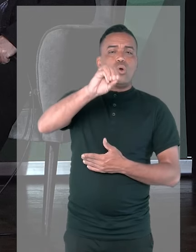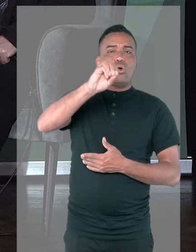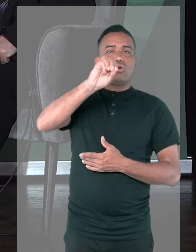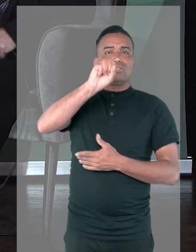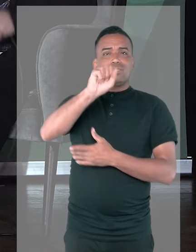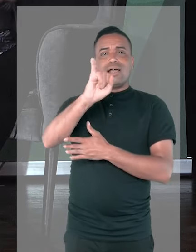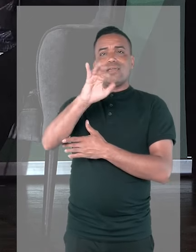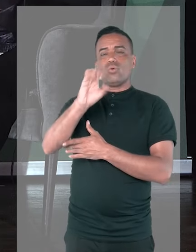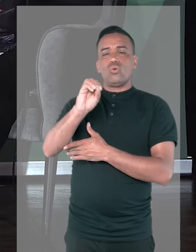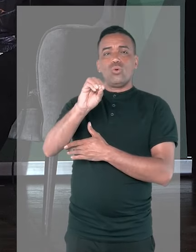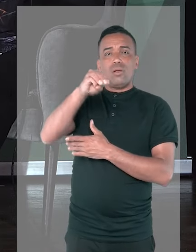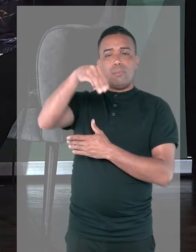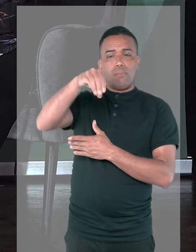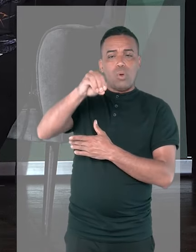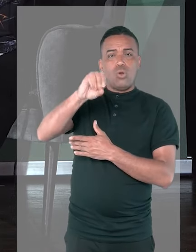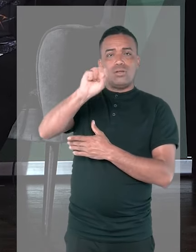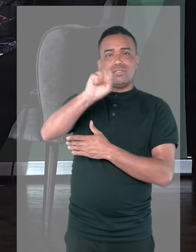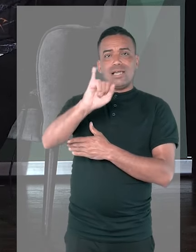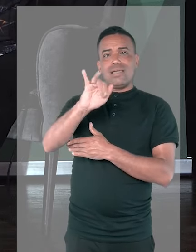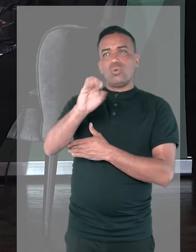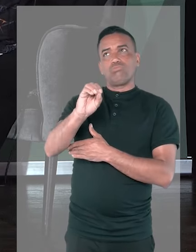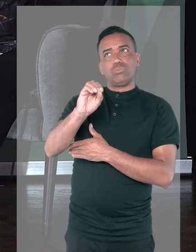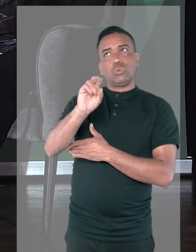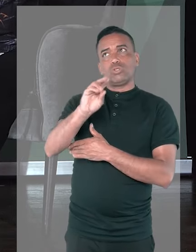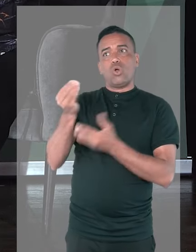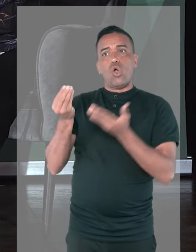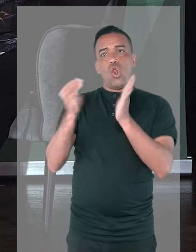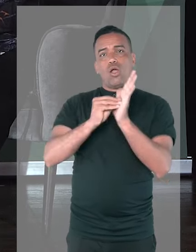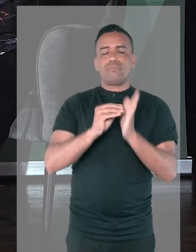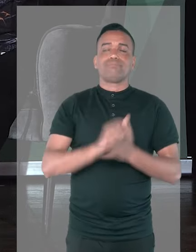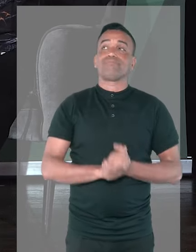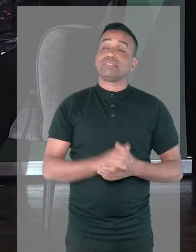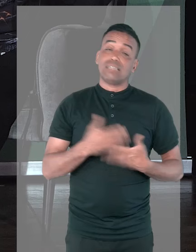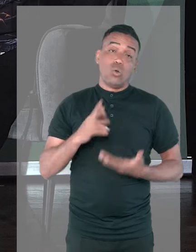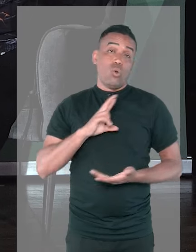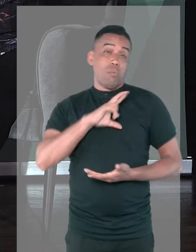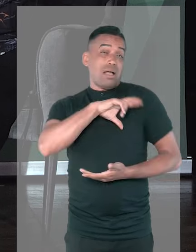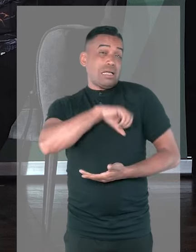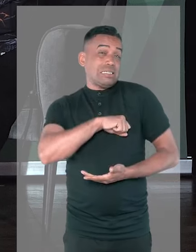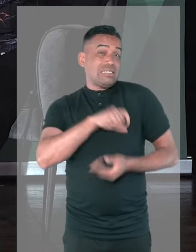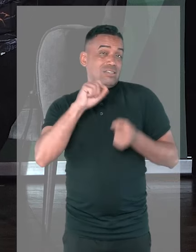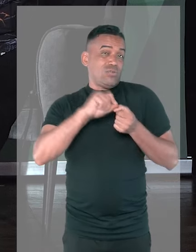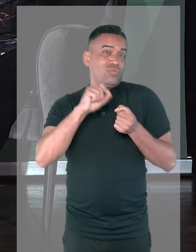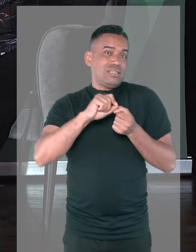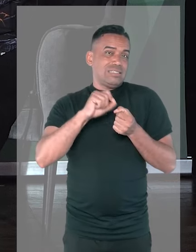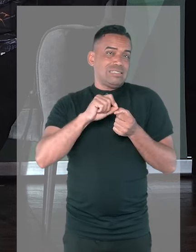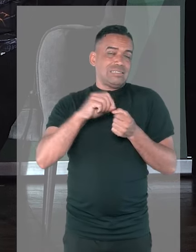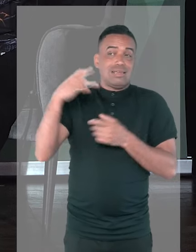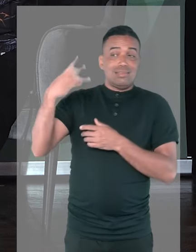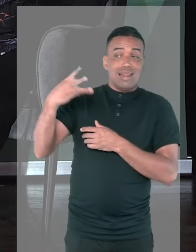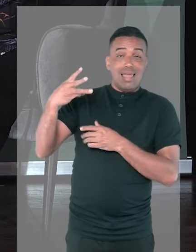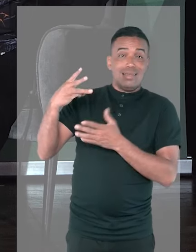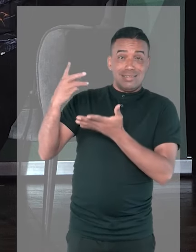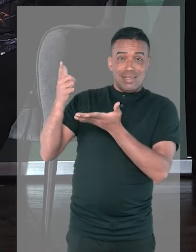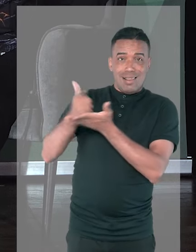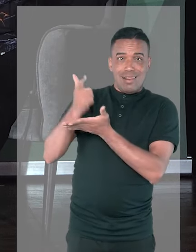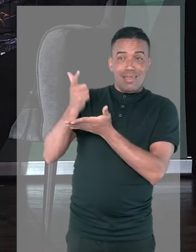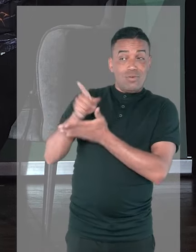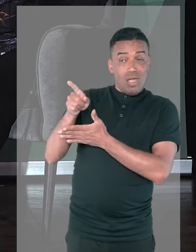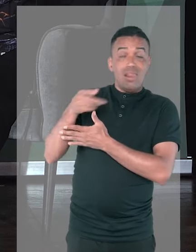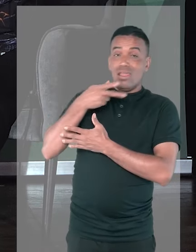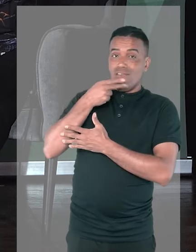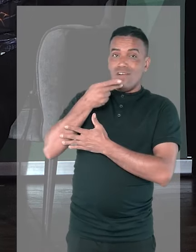lá? Bem, no Noite Dentro da Noite, que é um romance que antecede esses 3 livros